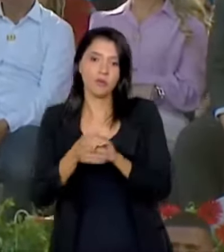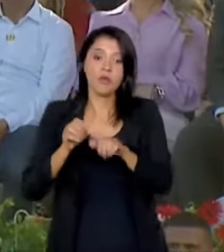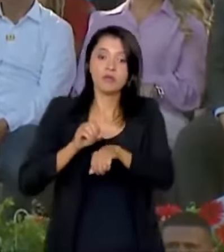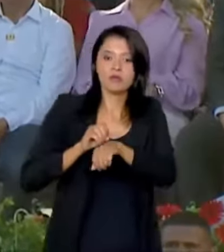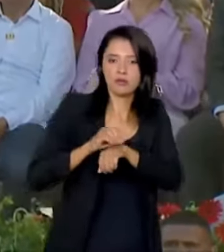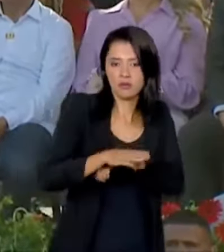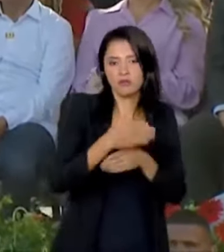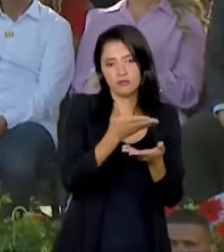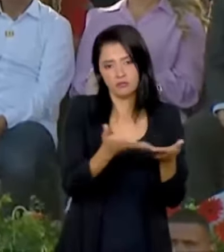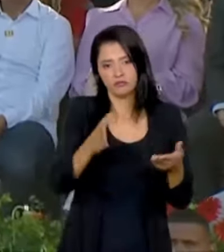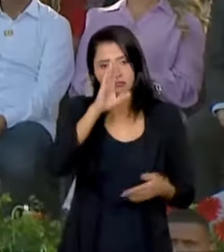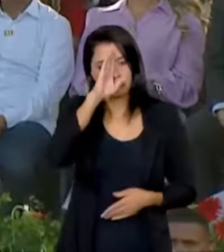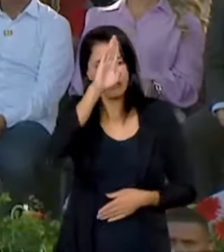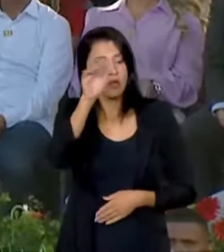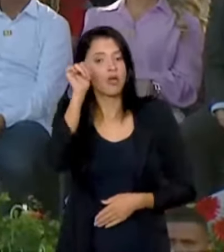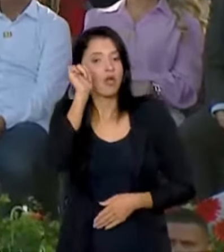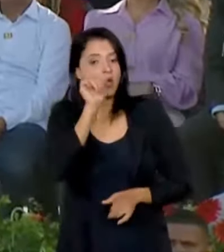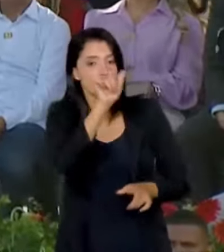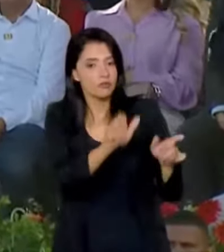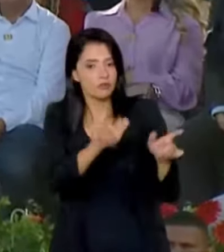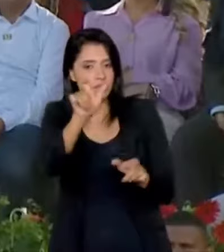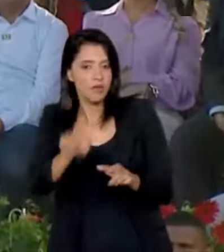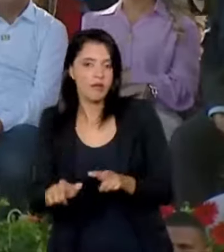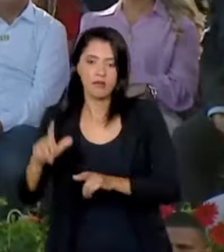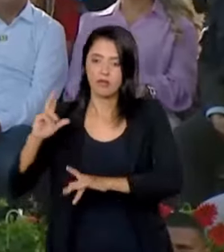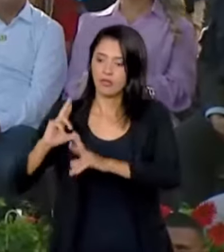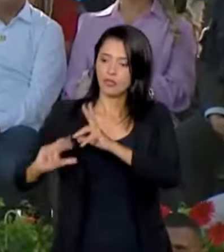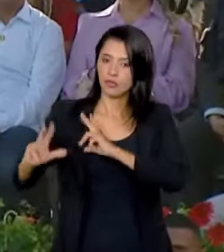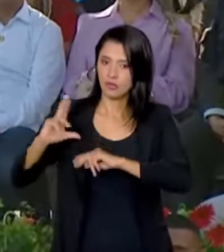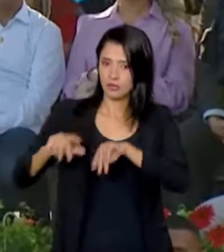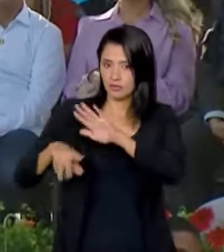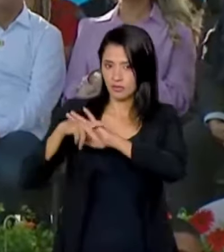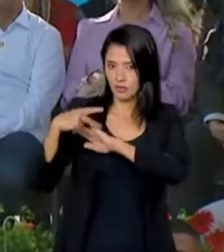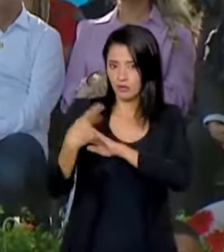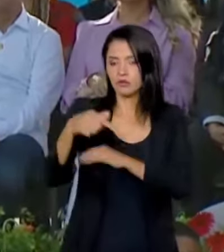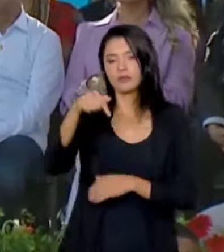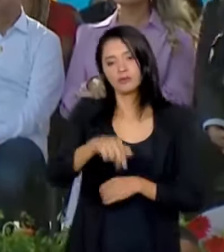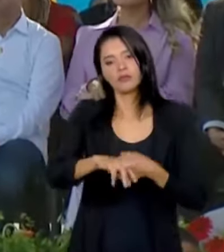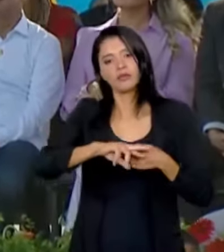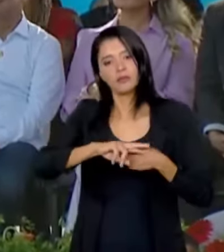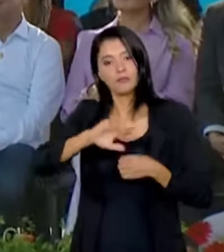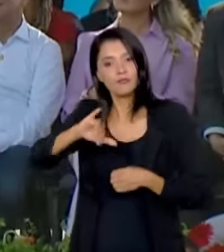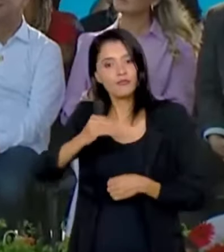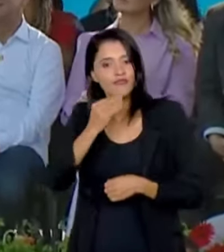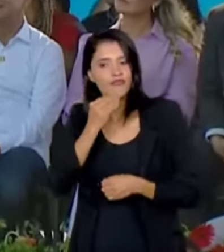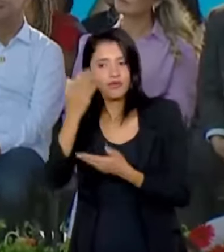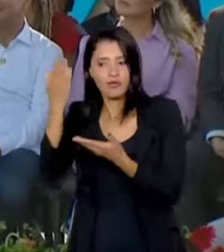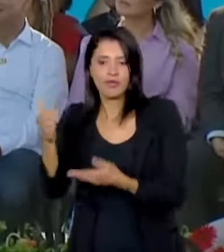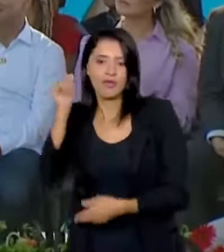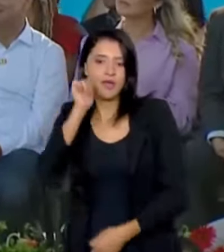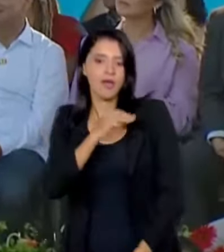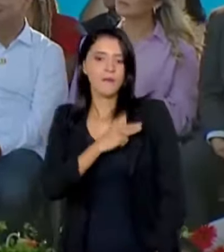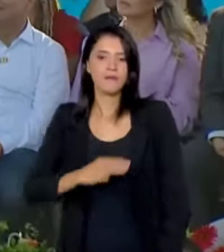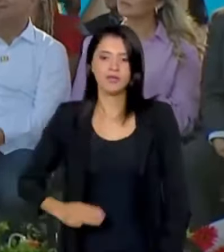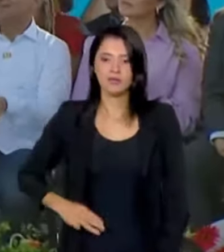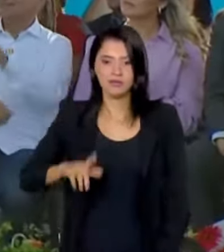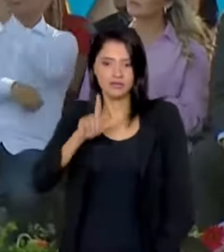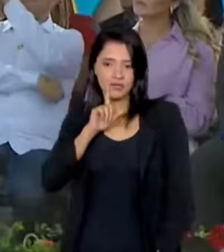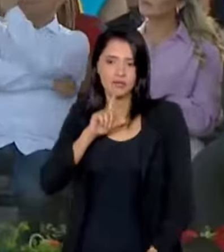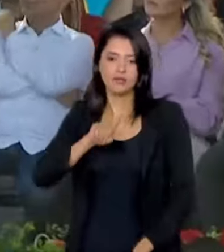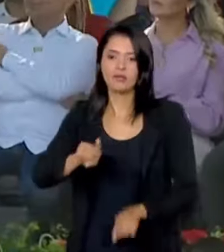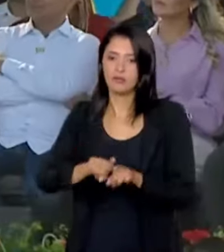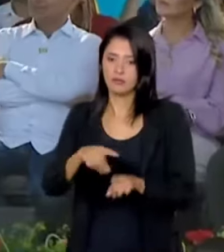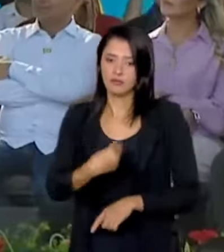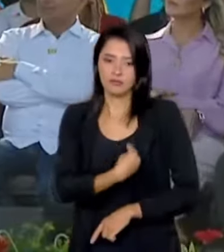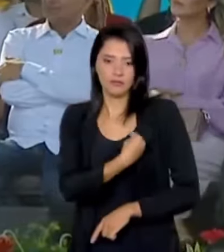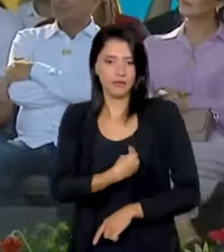recado, principalmente para as mulheres, as adolescentes aqui de Belfor Roxo. Aproveitar que a ministra Anísia está aqui. E eu